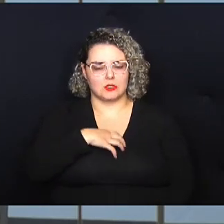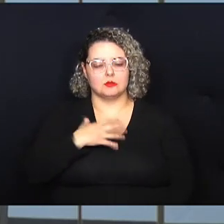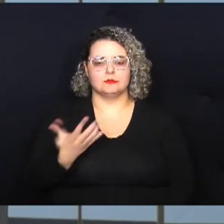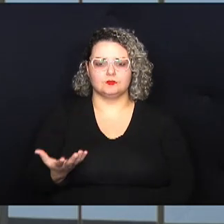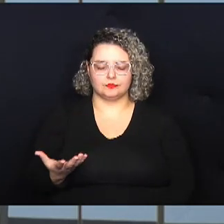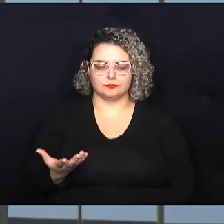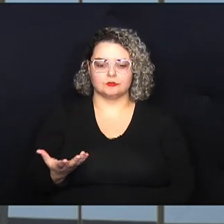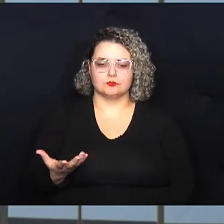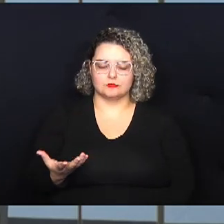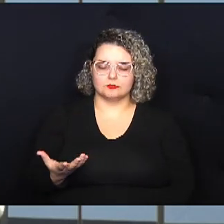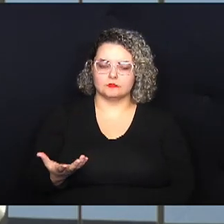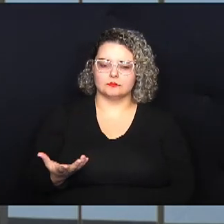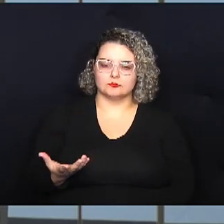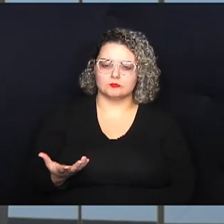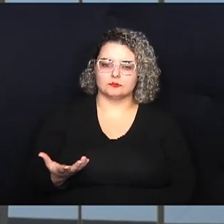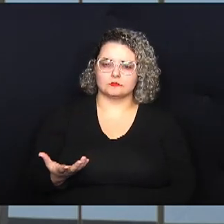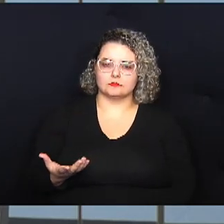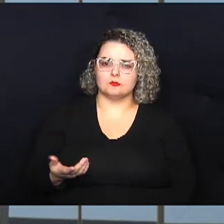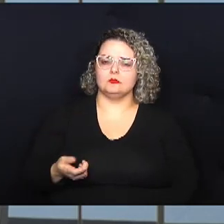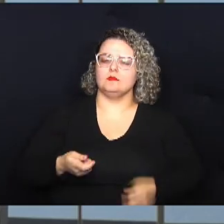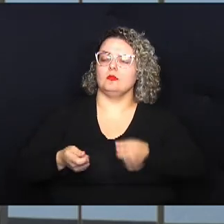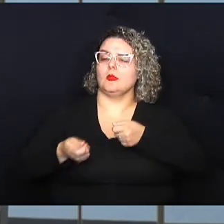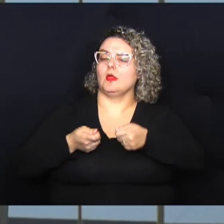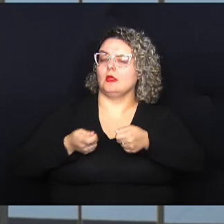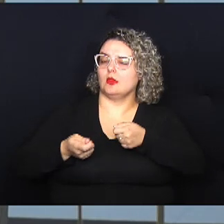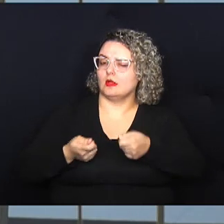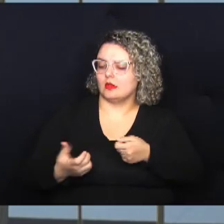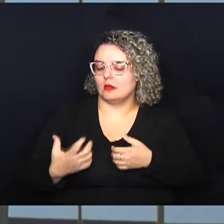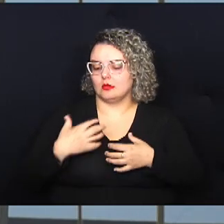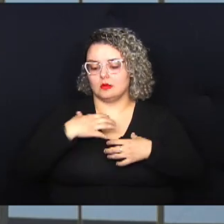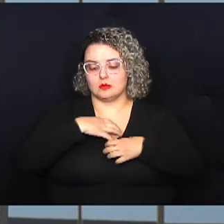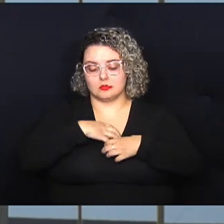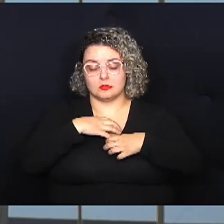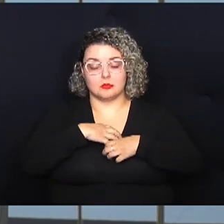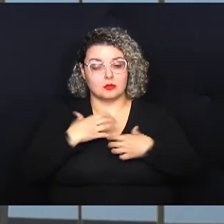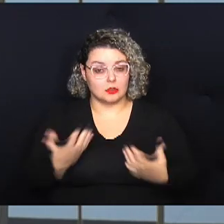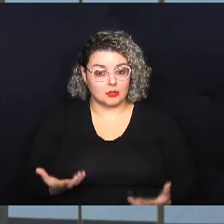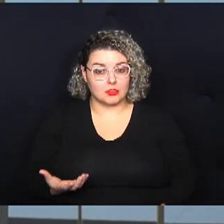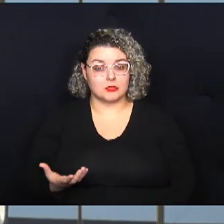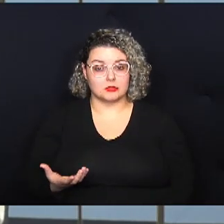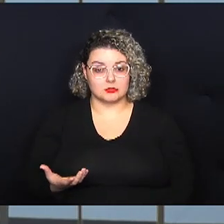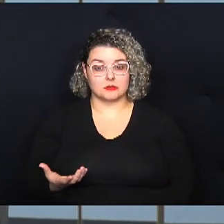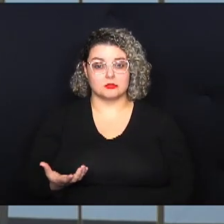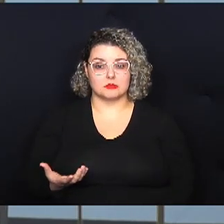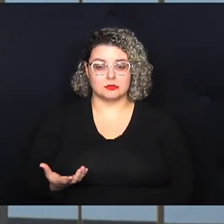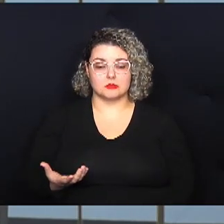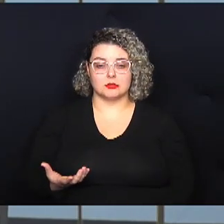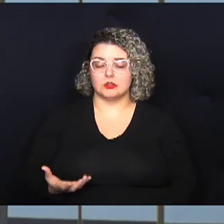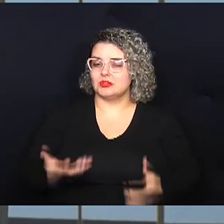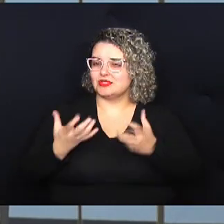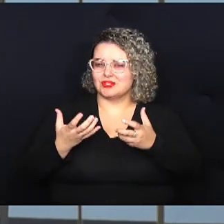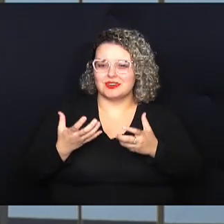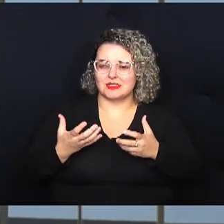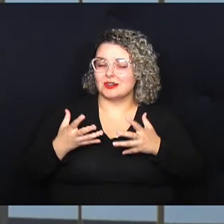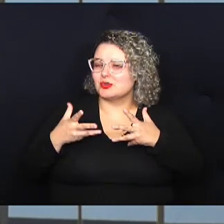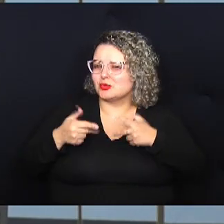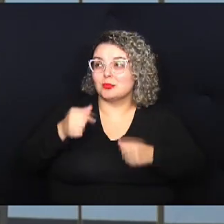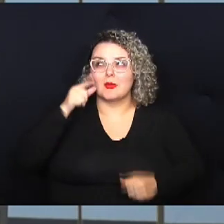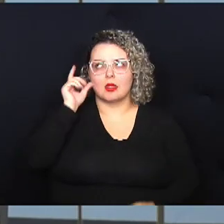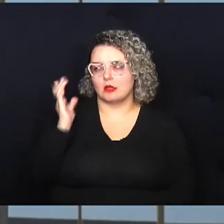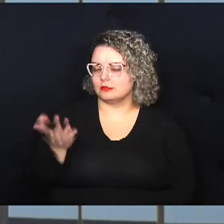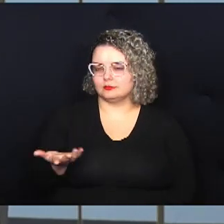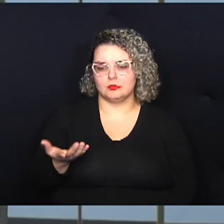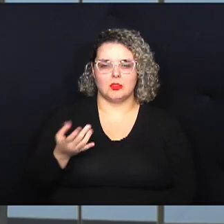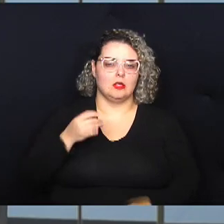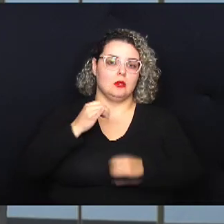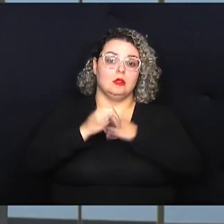começar a dominar, né? Essas emoções. Porque essa questão de você querer tudo para ontem, né? A internet,